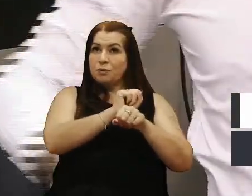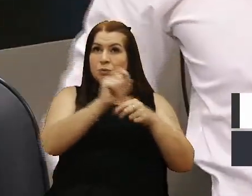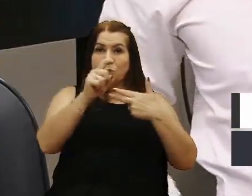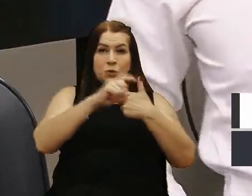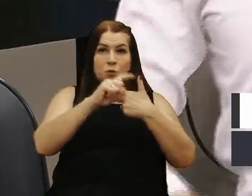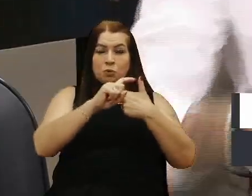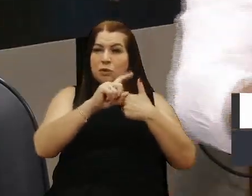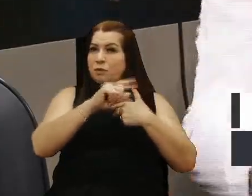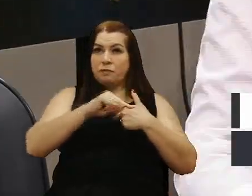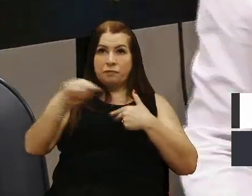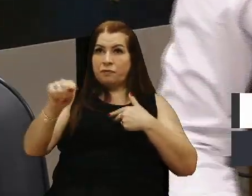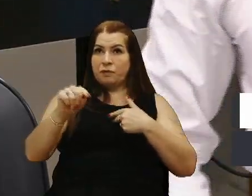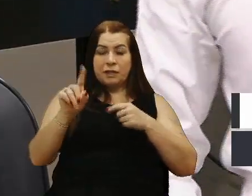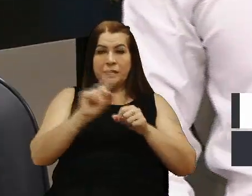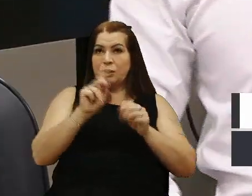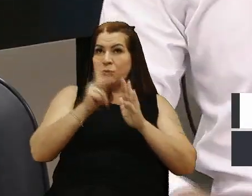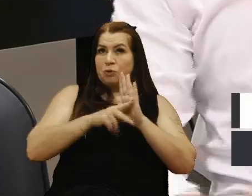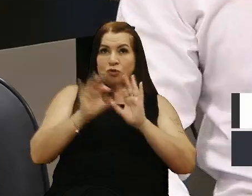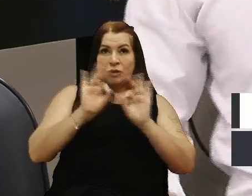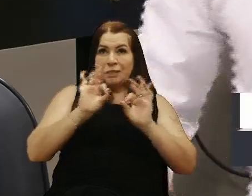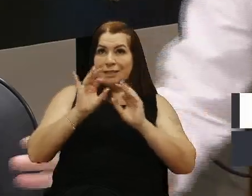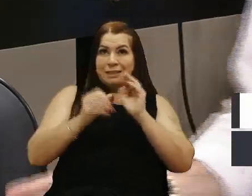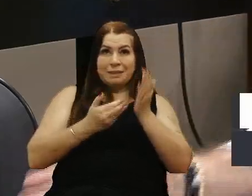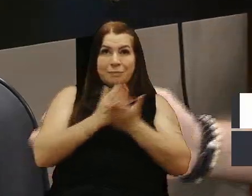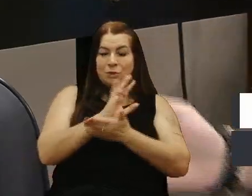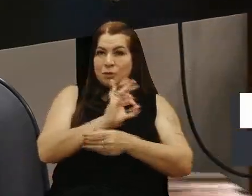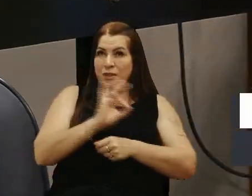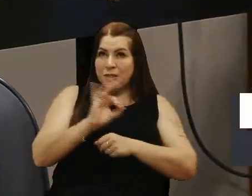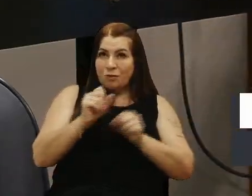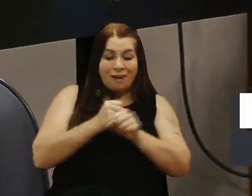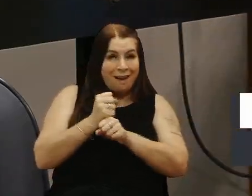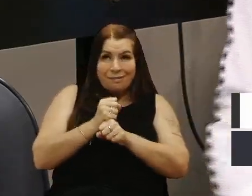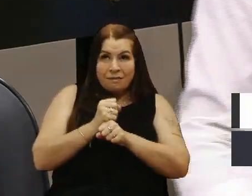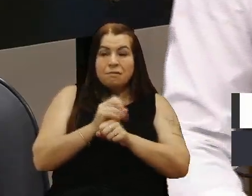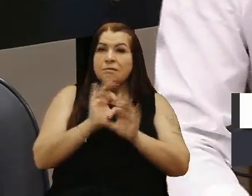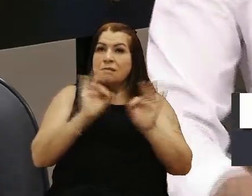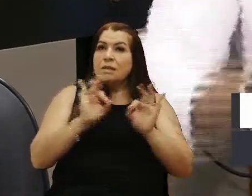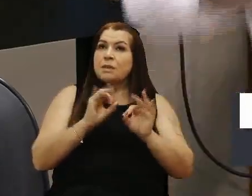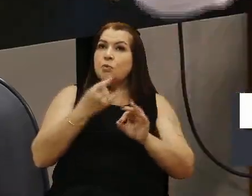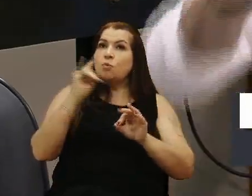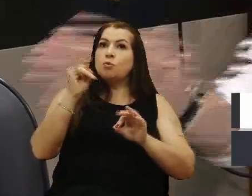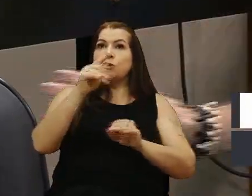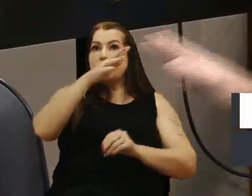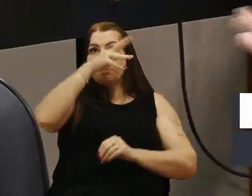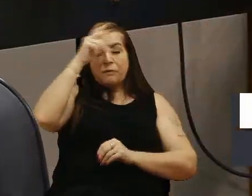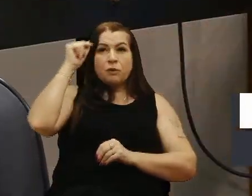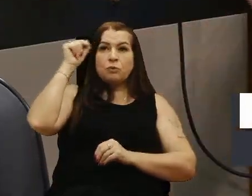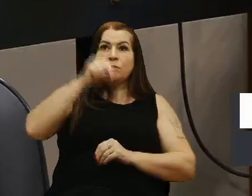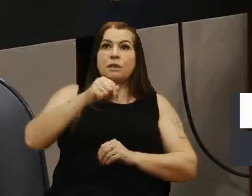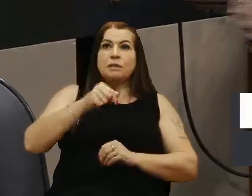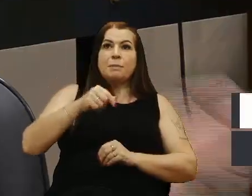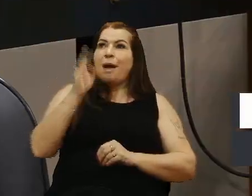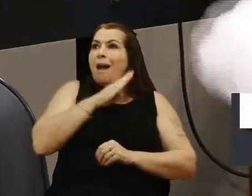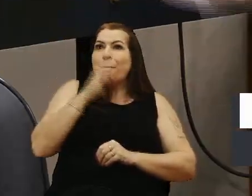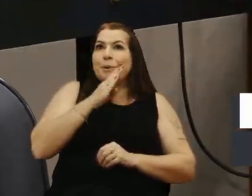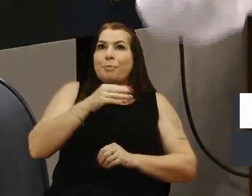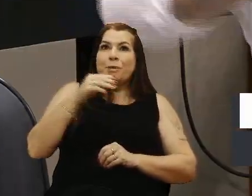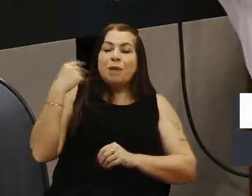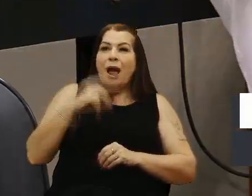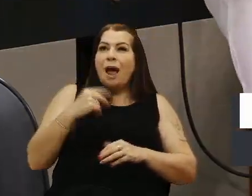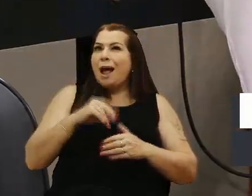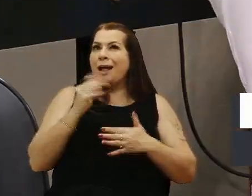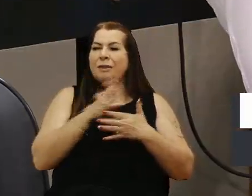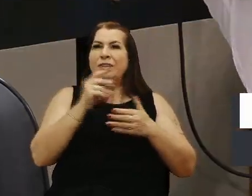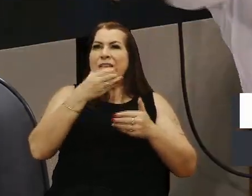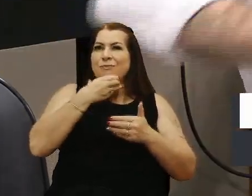questão de passar. Nenhum projeto passou esse ano, nada. Mas agora vem de última hora, os projetos do Executivo tem que ser para ontem. Tem que ser para ontem, tem que fazer